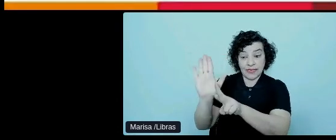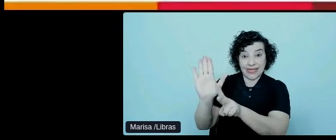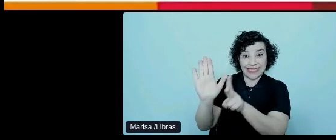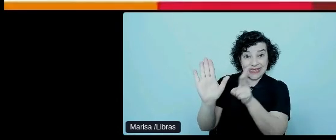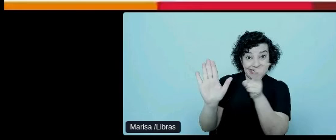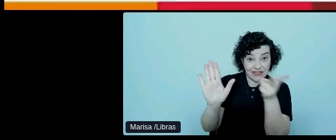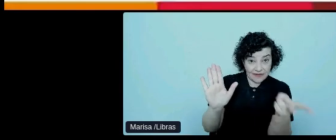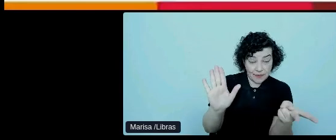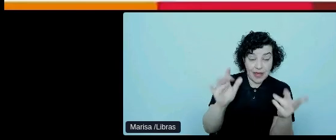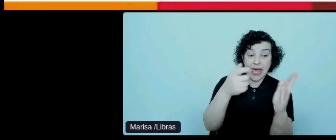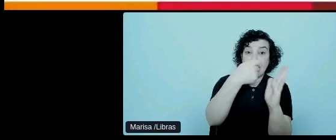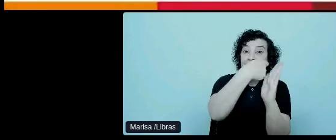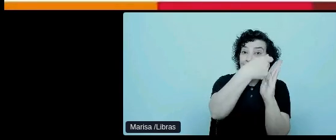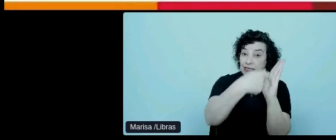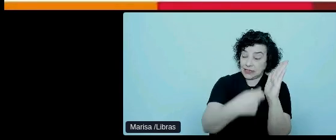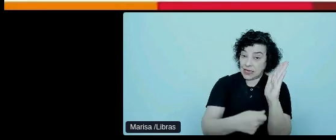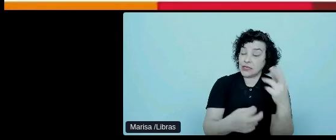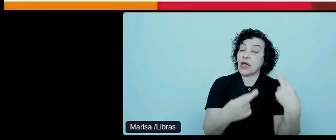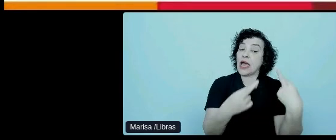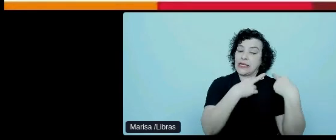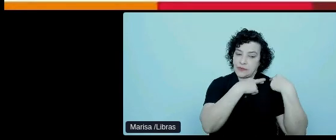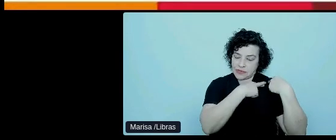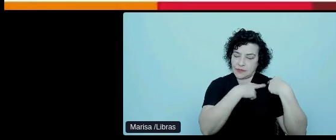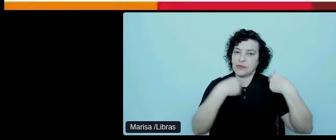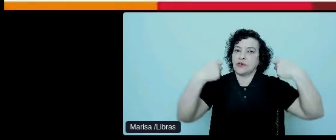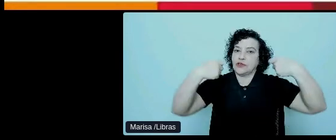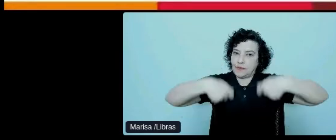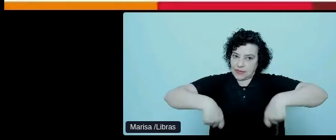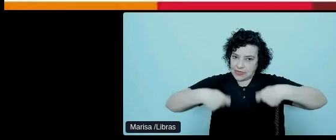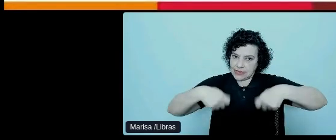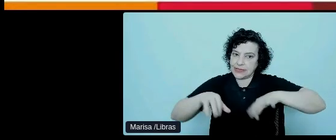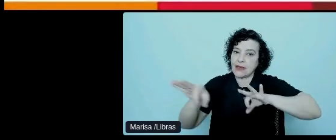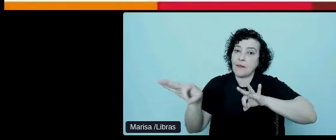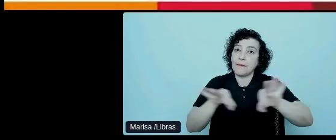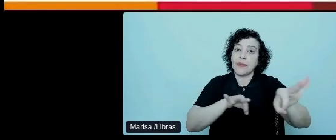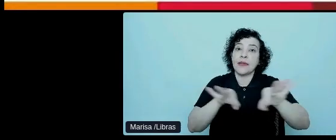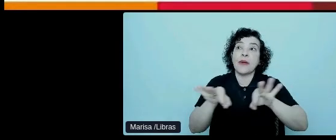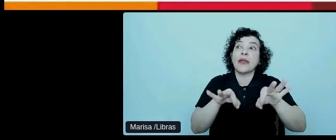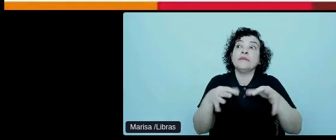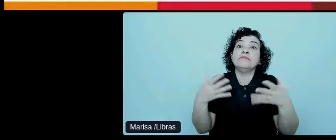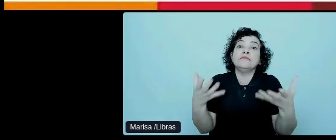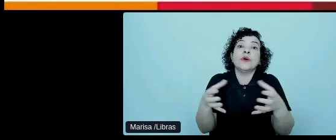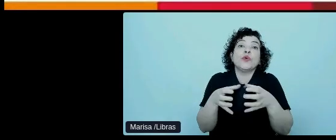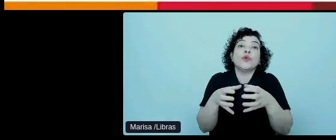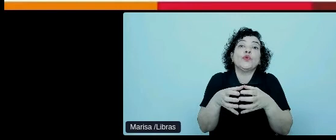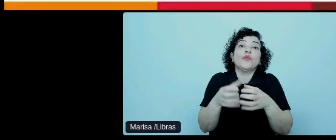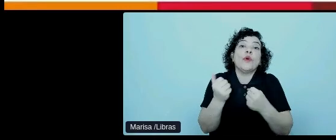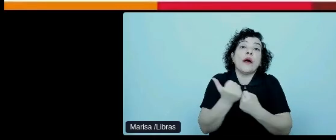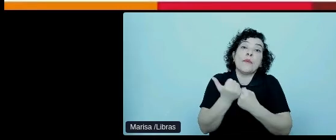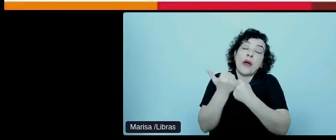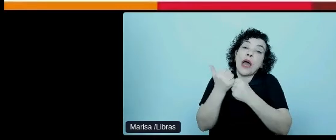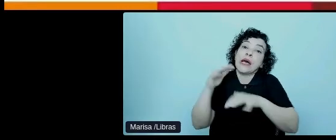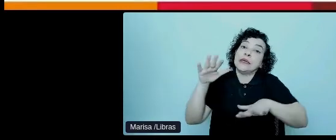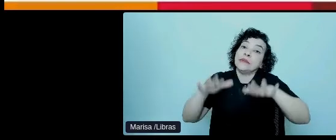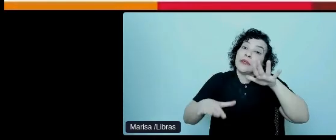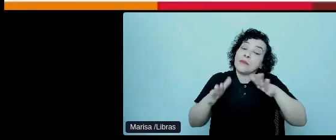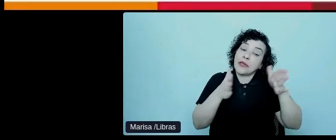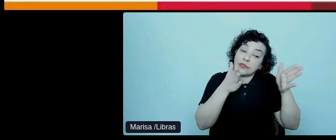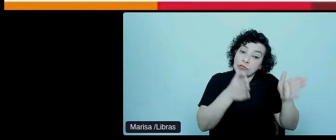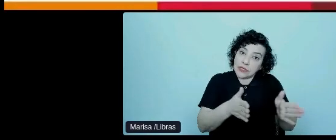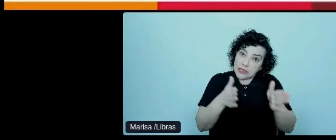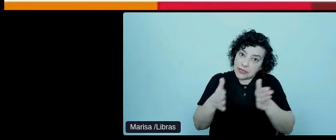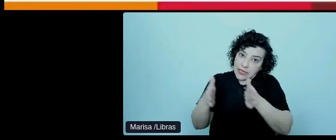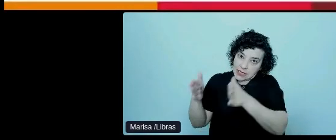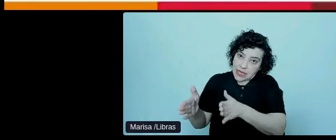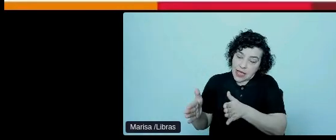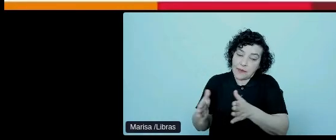é a responsabilidade do que eu tenho que fazer. Quem são os colaboradores? Depende da etapa que eu estou. Na primeira etapa são